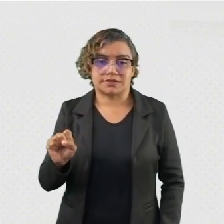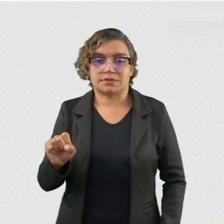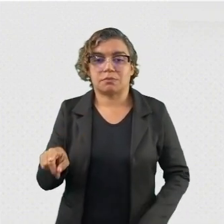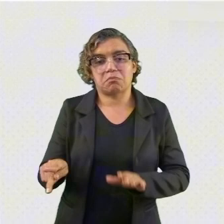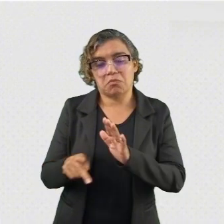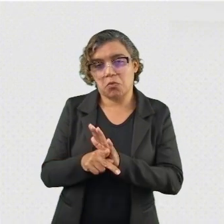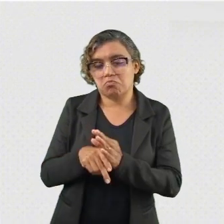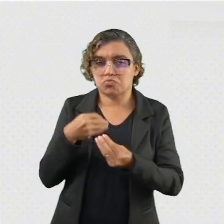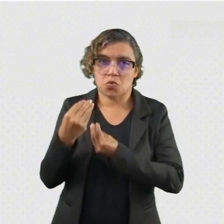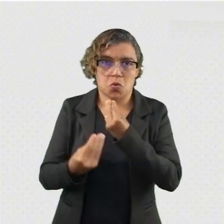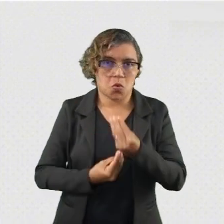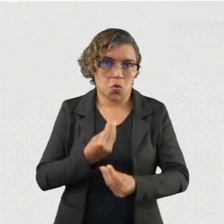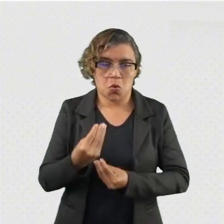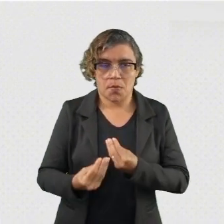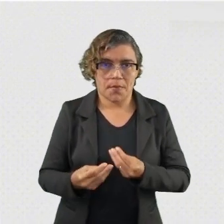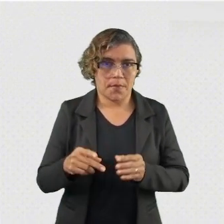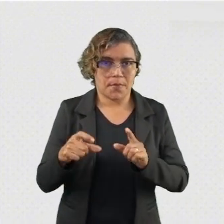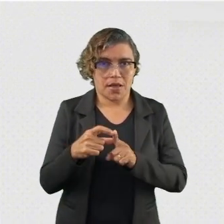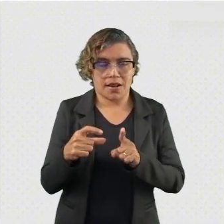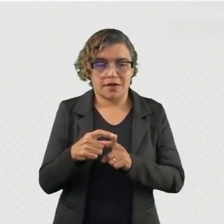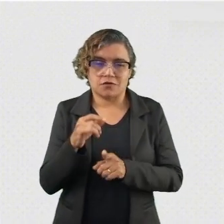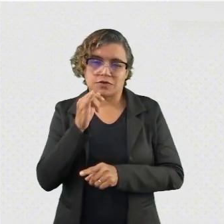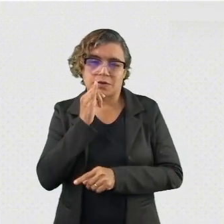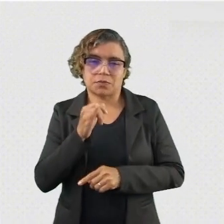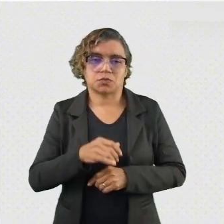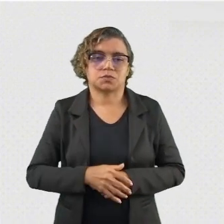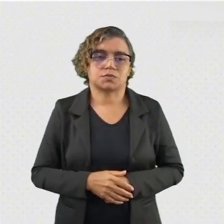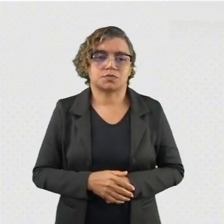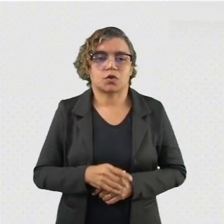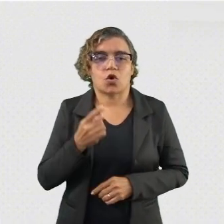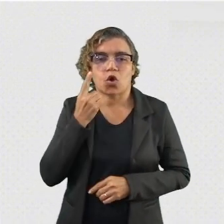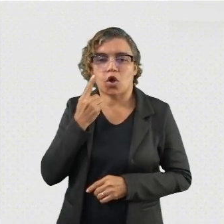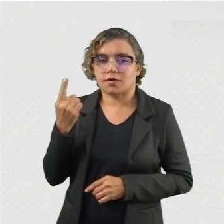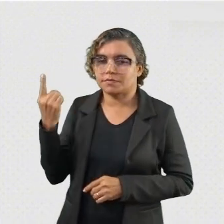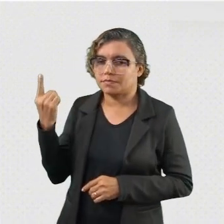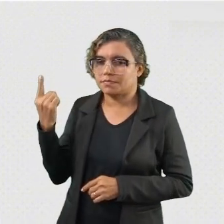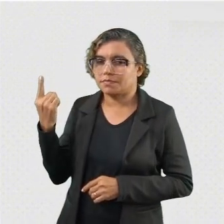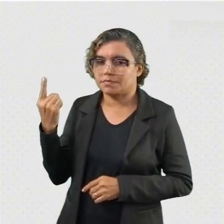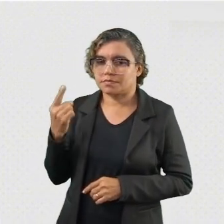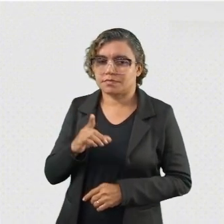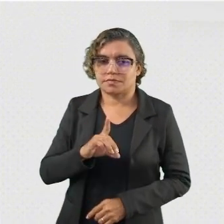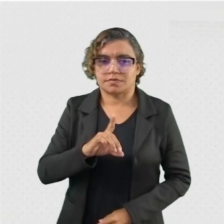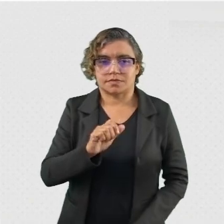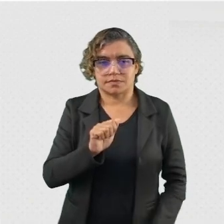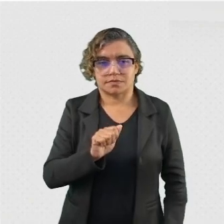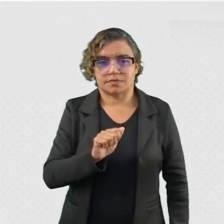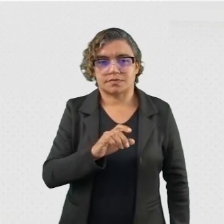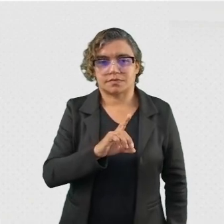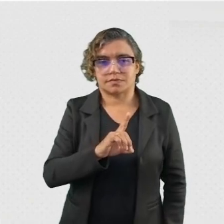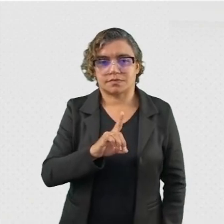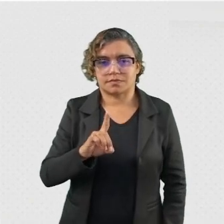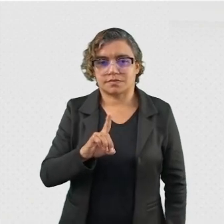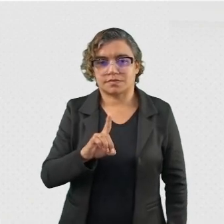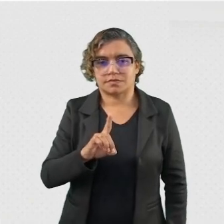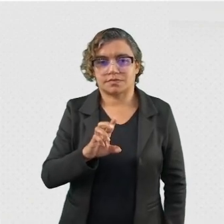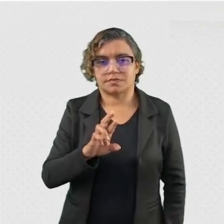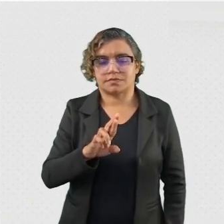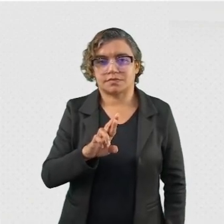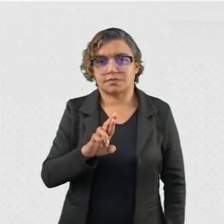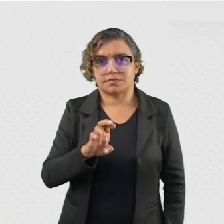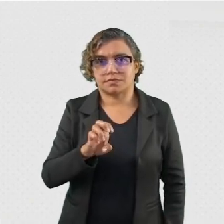palavra. Então, por exemplo, a palavra que está aqui no quadro, address, ela é pronunciada de